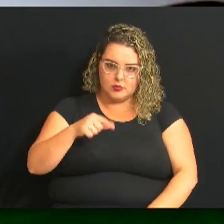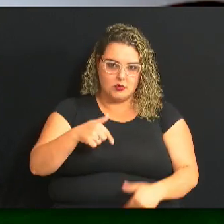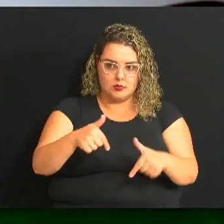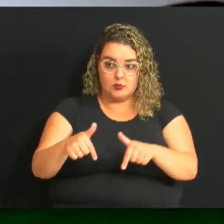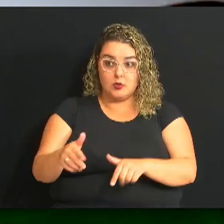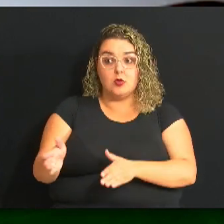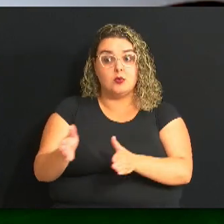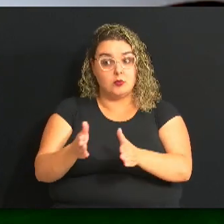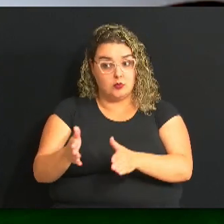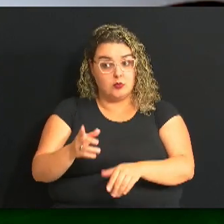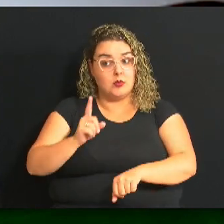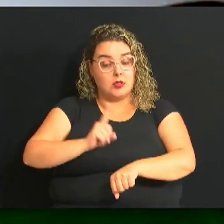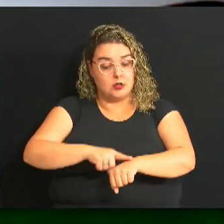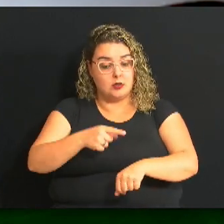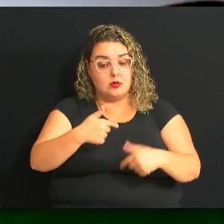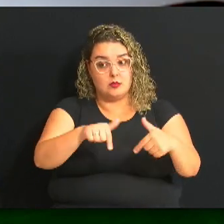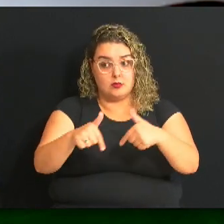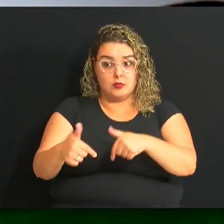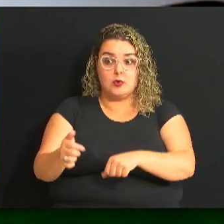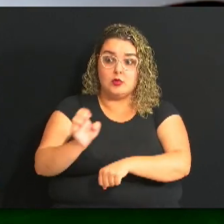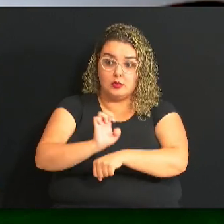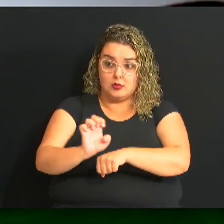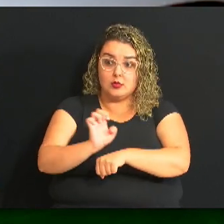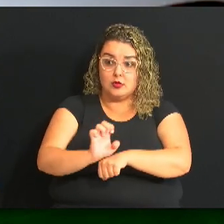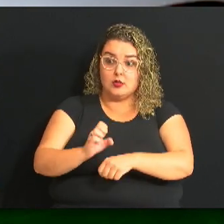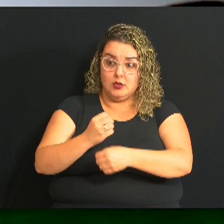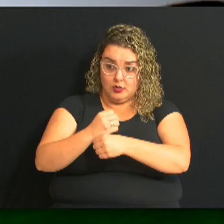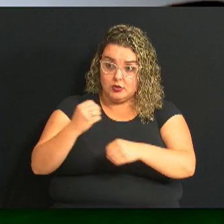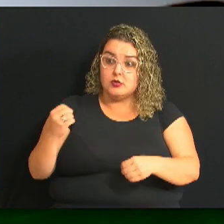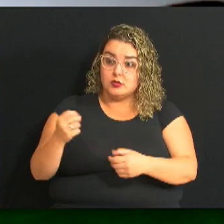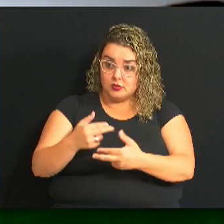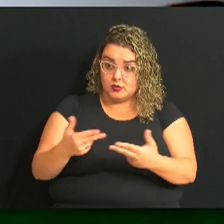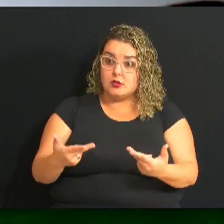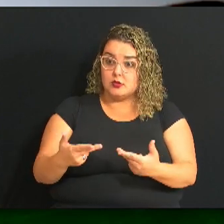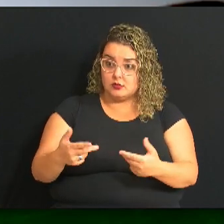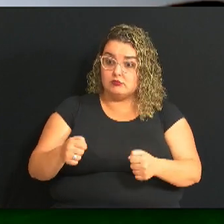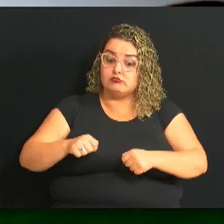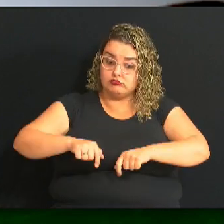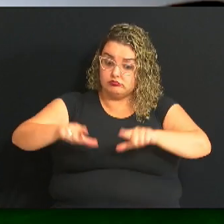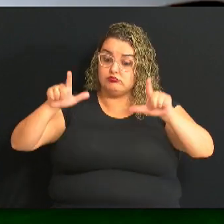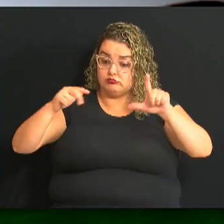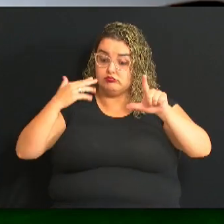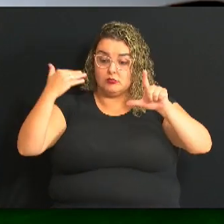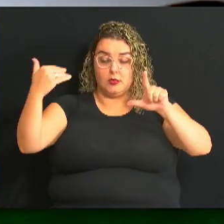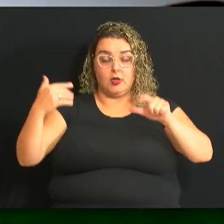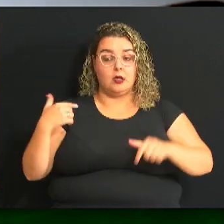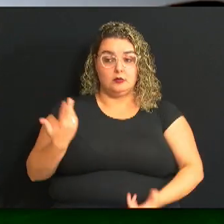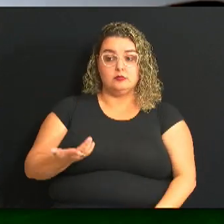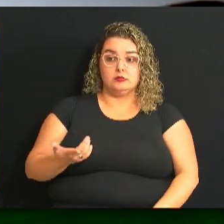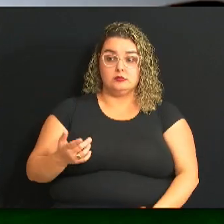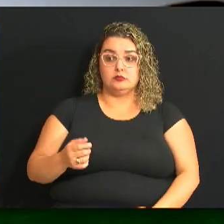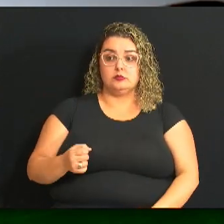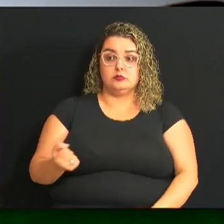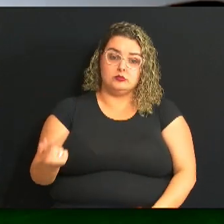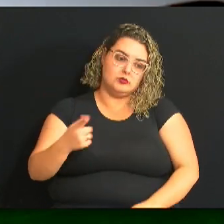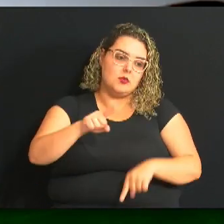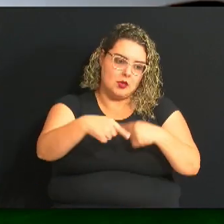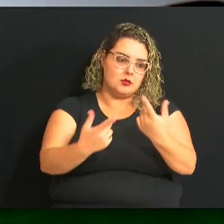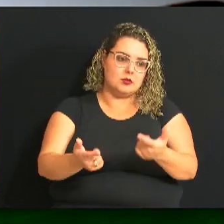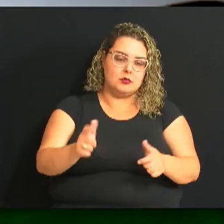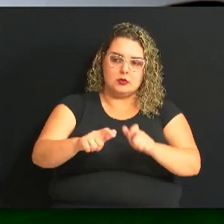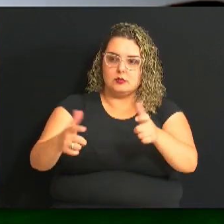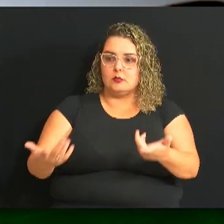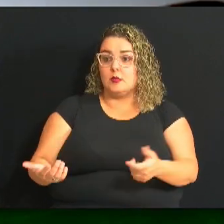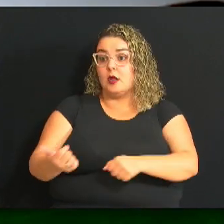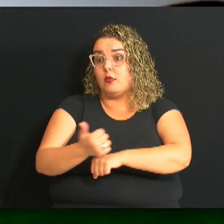que eu for procurar um estágio na minha área de engenharia, alguma coisa, isso vai me destacar bastante dos outros. E